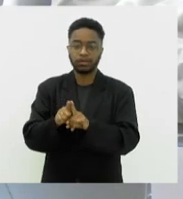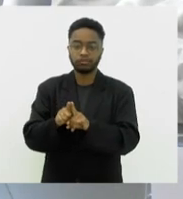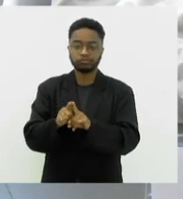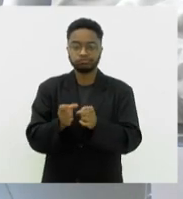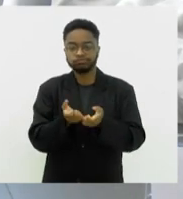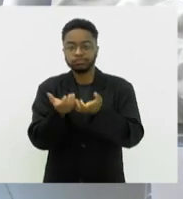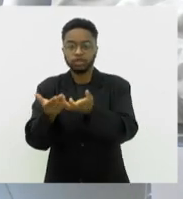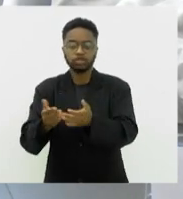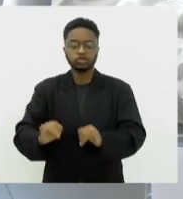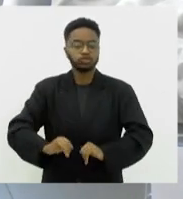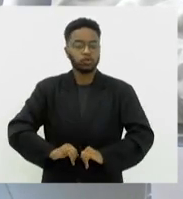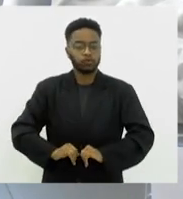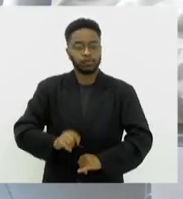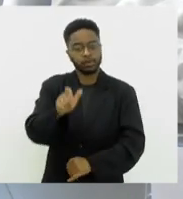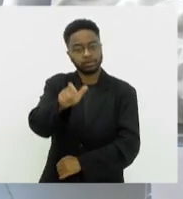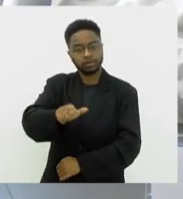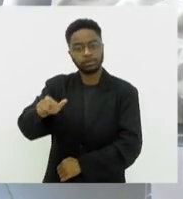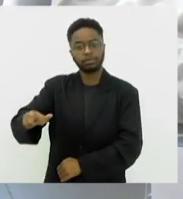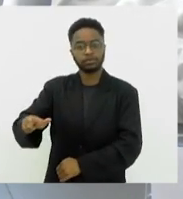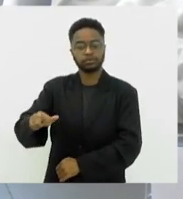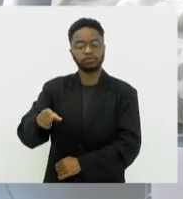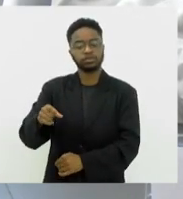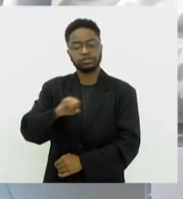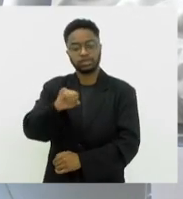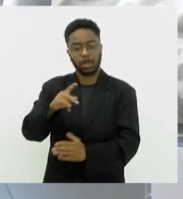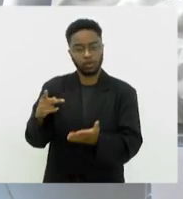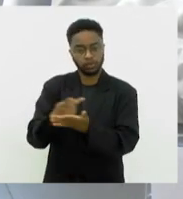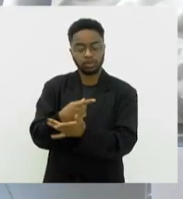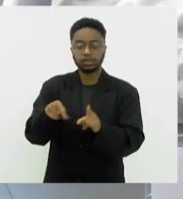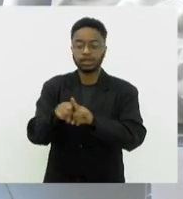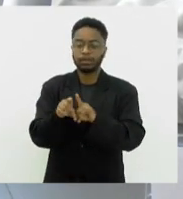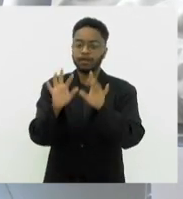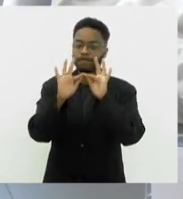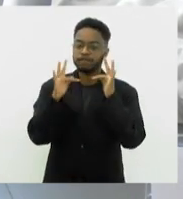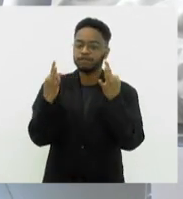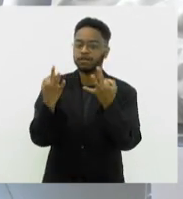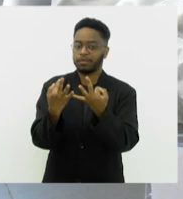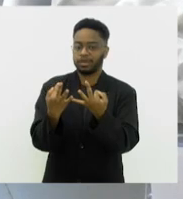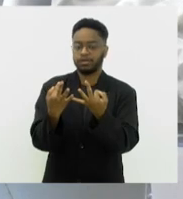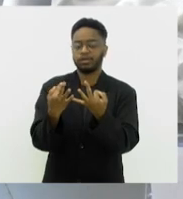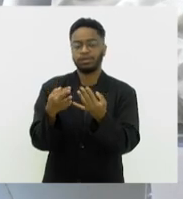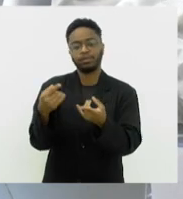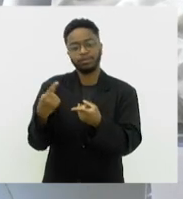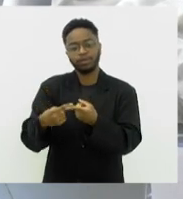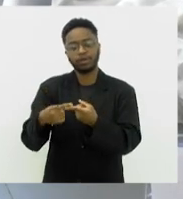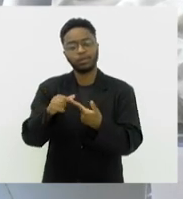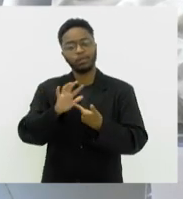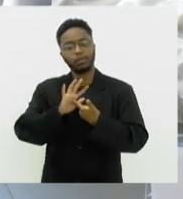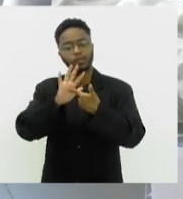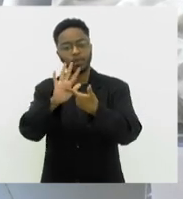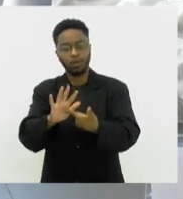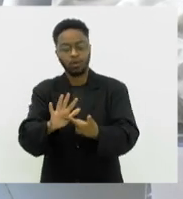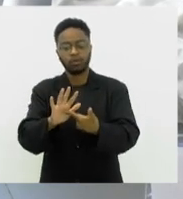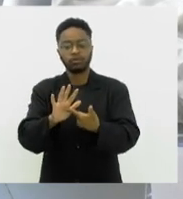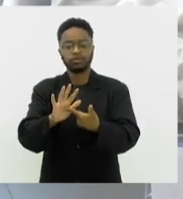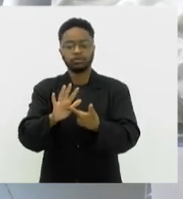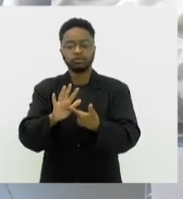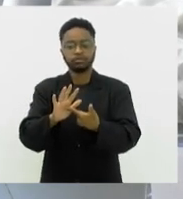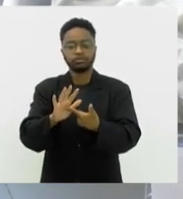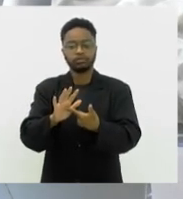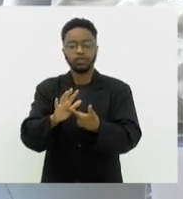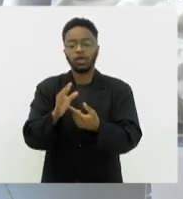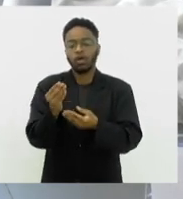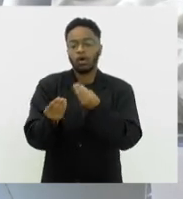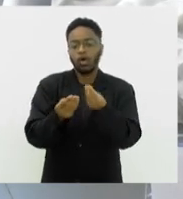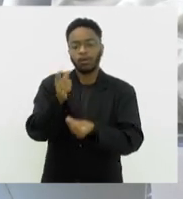pessoas atingidas diretamente como também os seus familiares que legitima e evidencia o interesse do